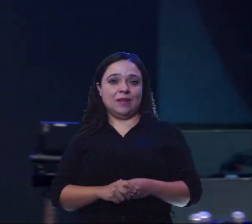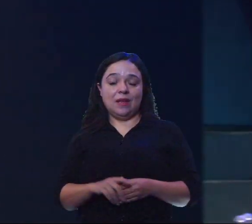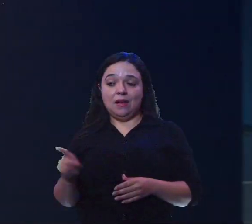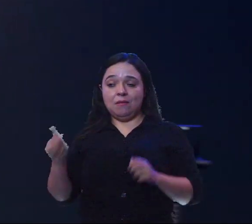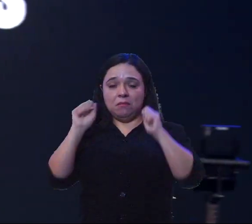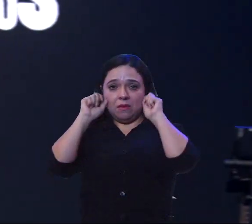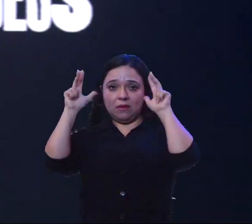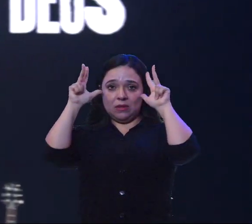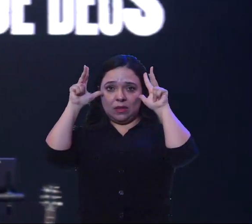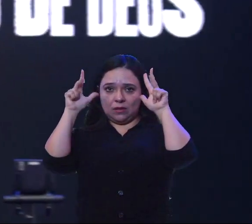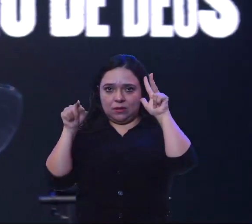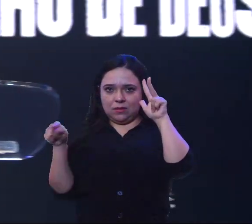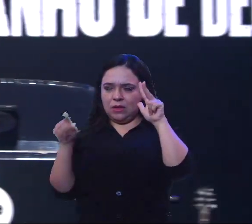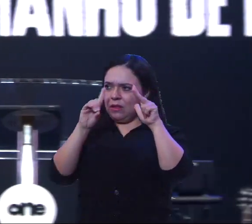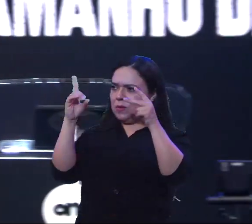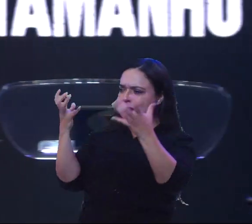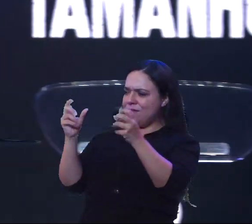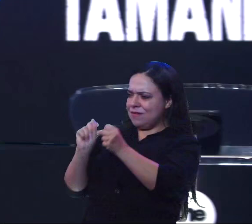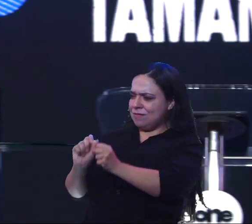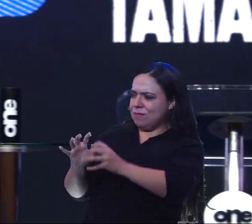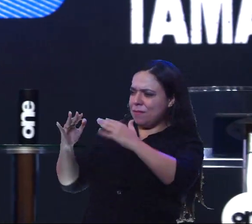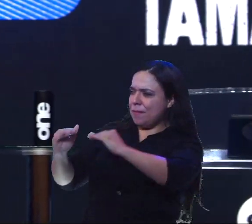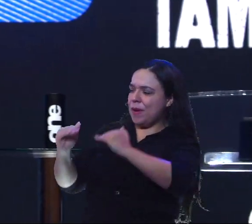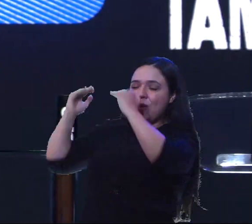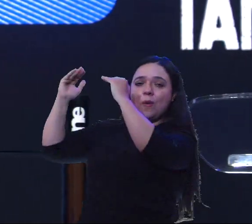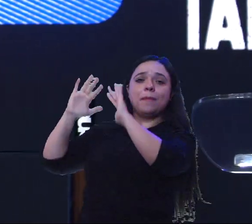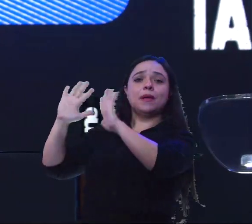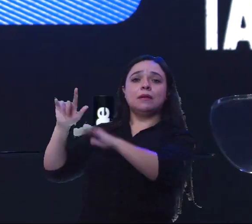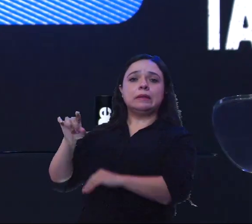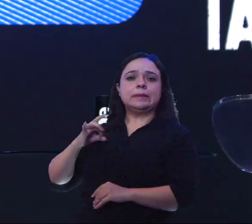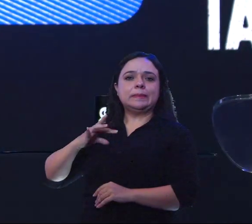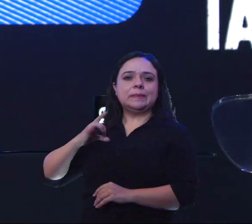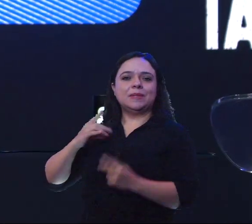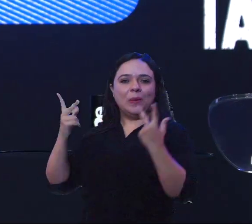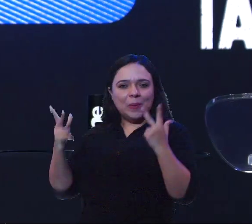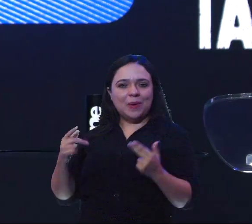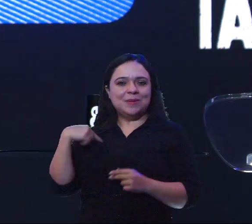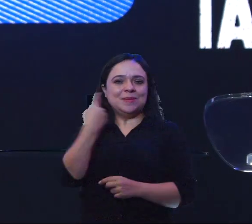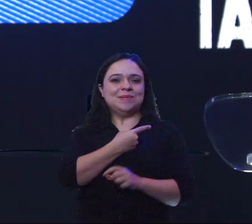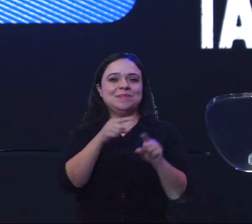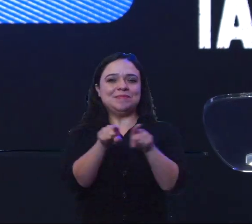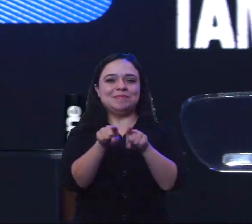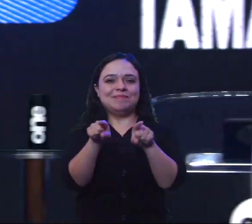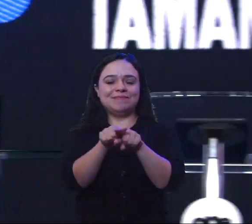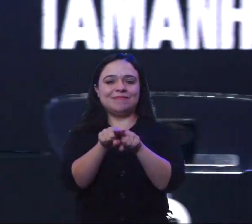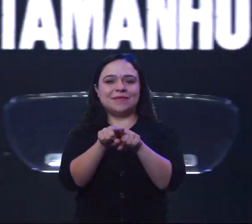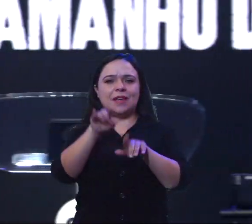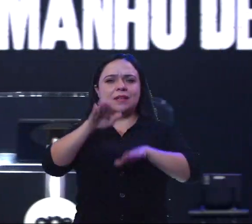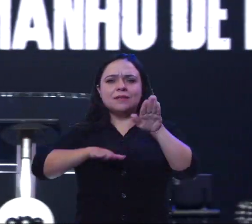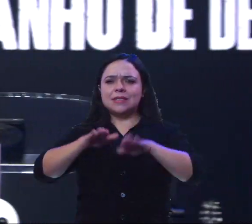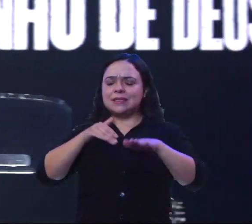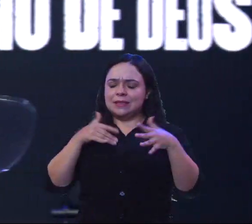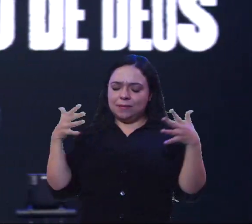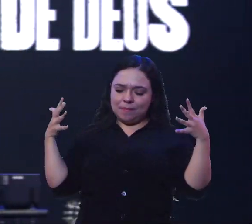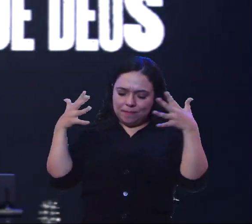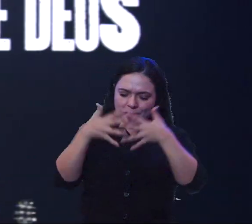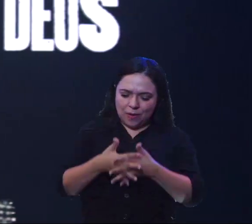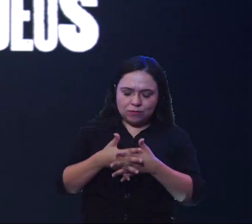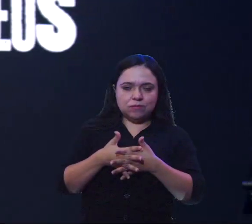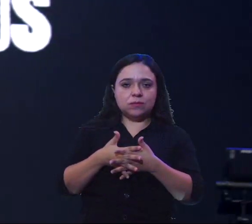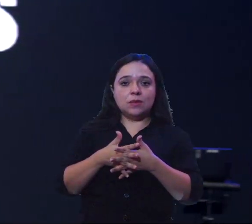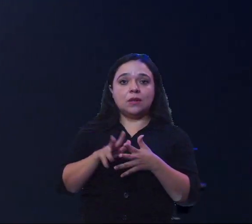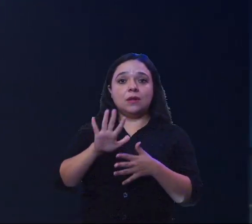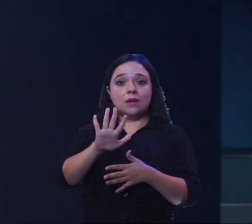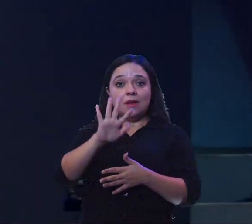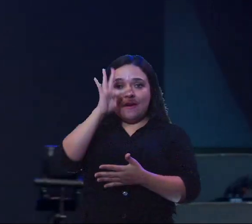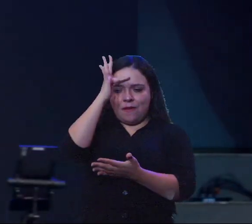grande, que a gente tem medo. Nós vivemos um processo de crise de fé, mas se nós não vencemos essa crise na dependência de